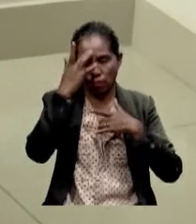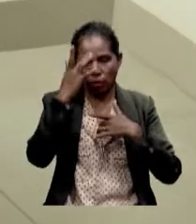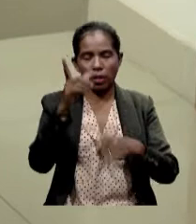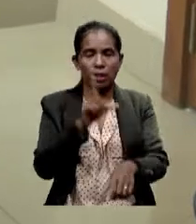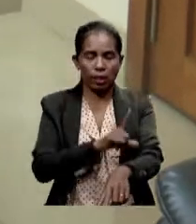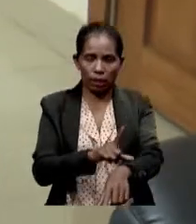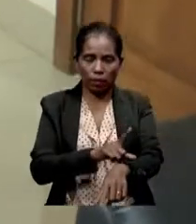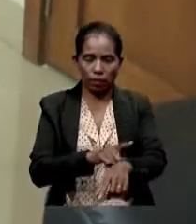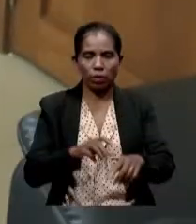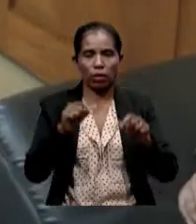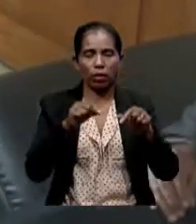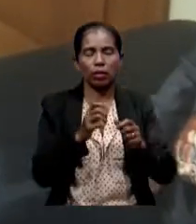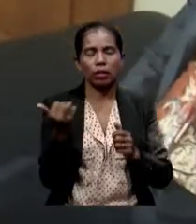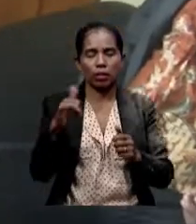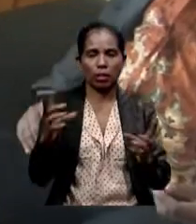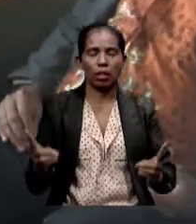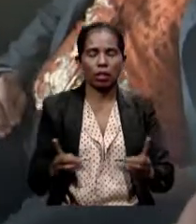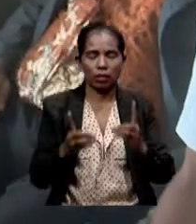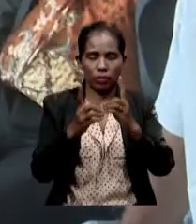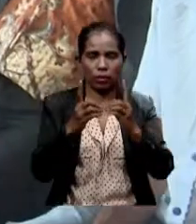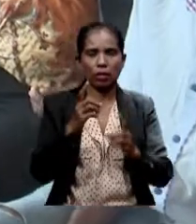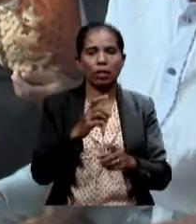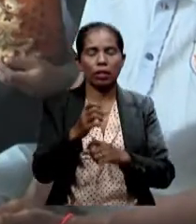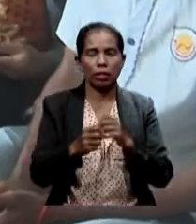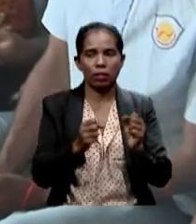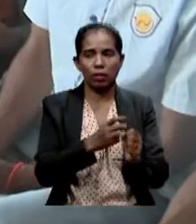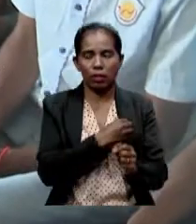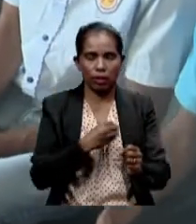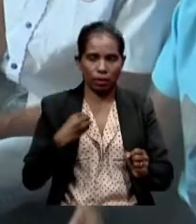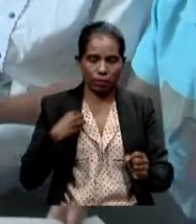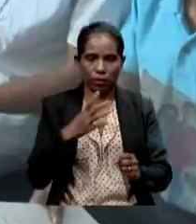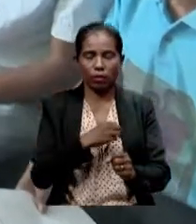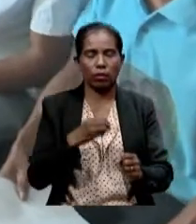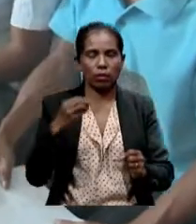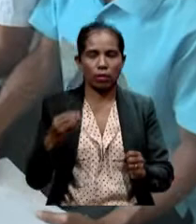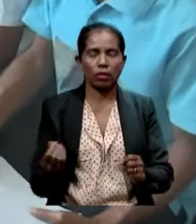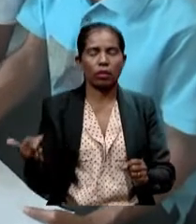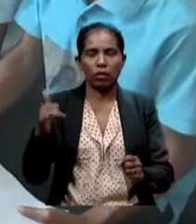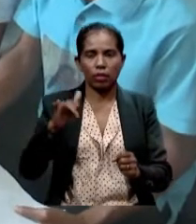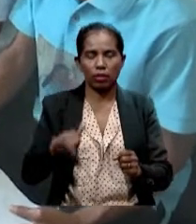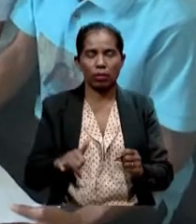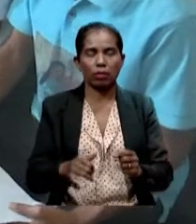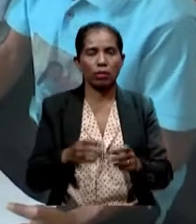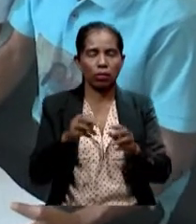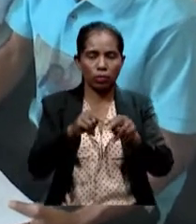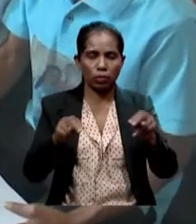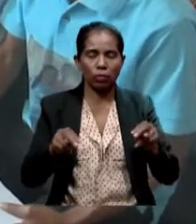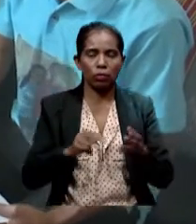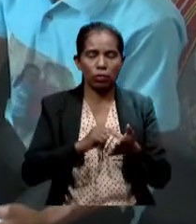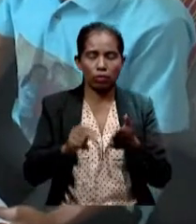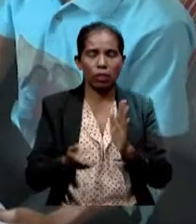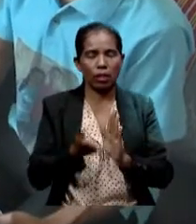Lepra, o condição nebe sira soro durante a fase de tratamento, nomos área nebe sai alvo número as e a